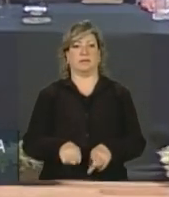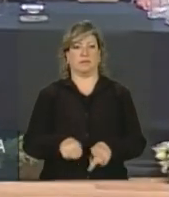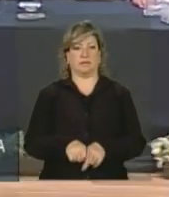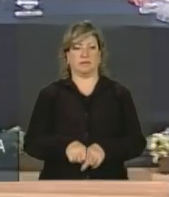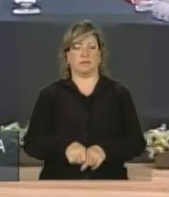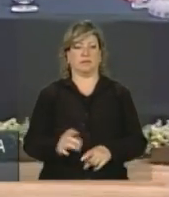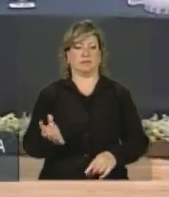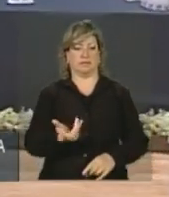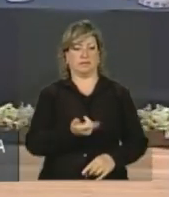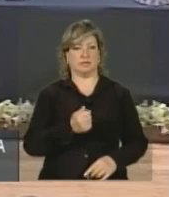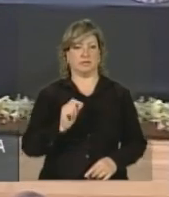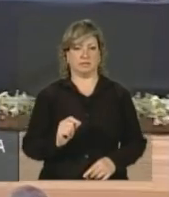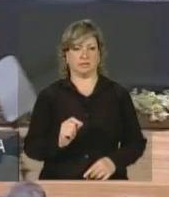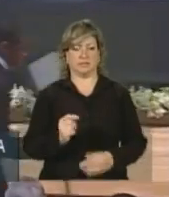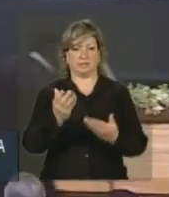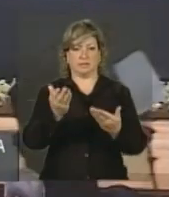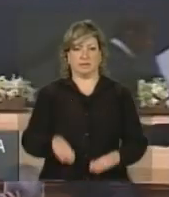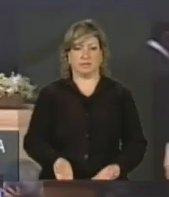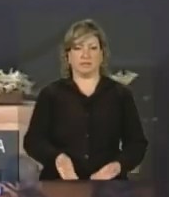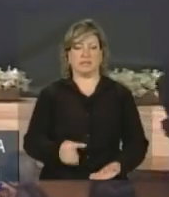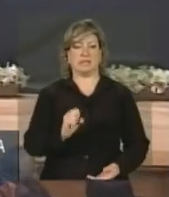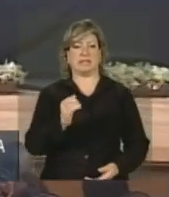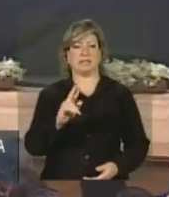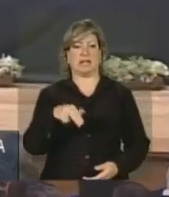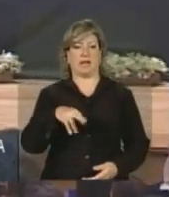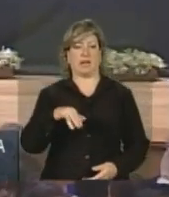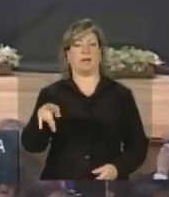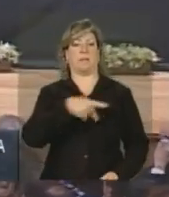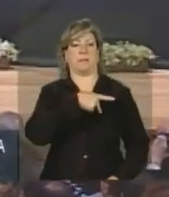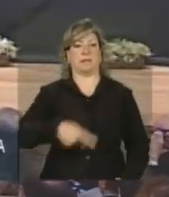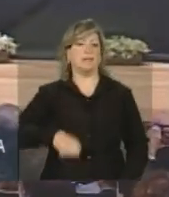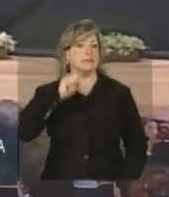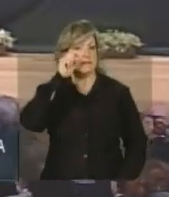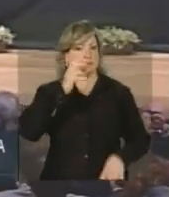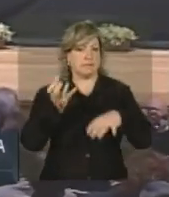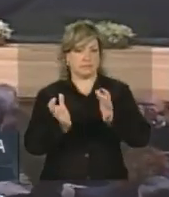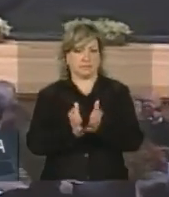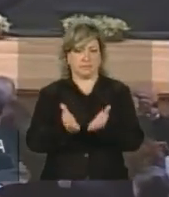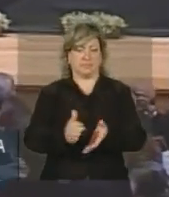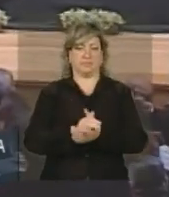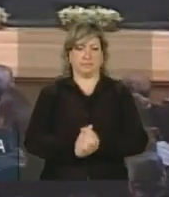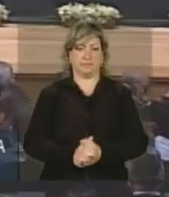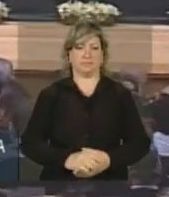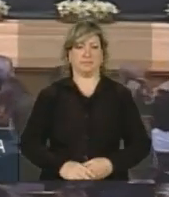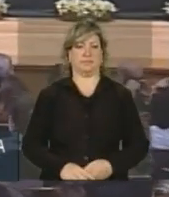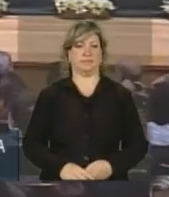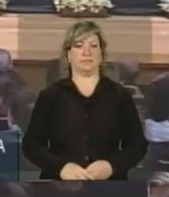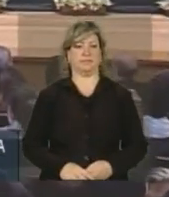Excelentíssimo senhor José Sarney, presidente do Senado Federal.